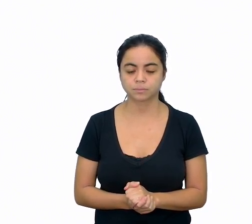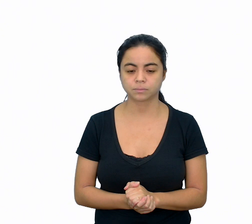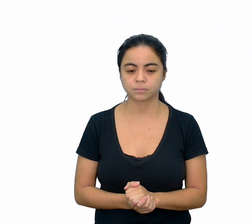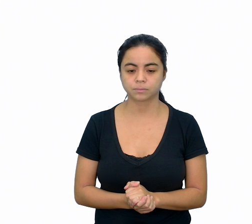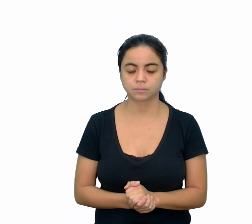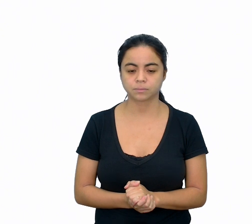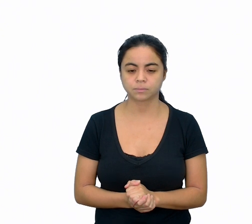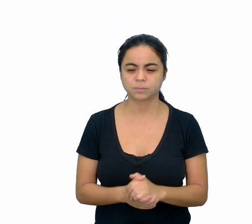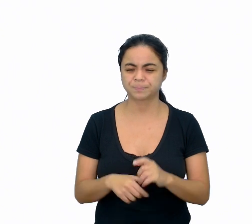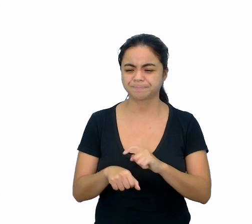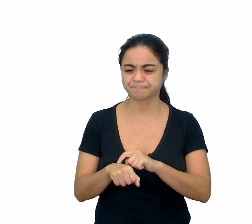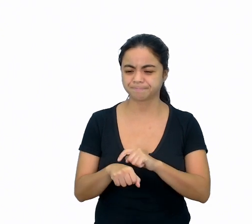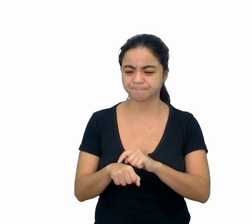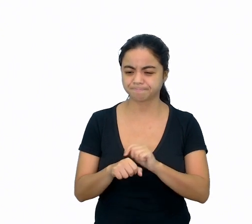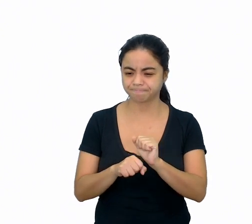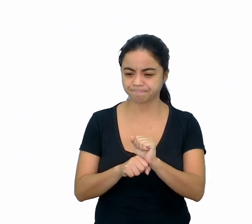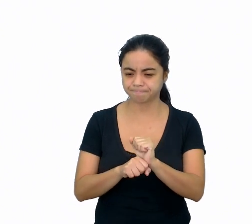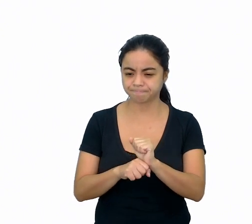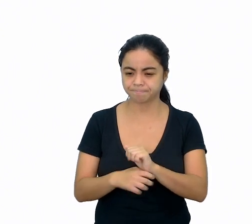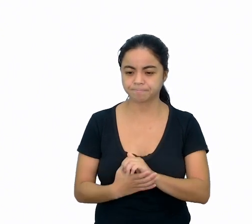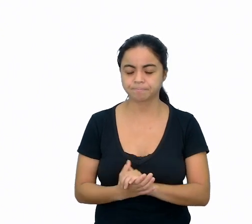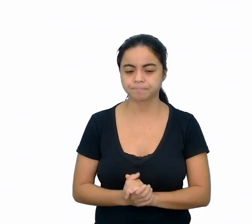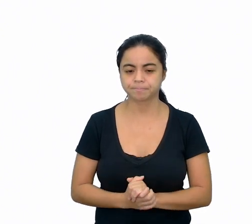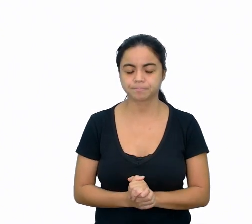Então, só um momentinho, por favor.